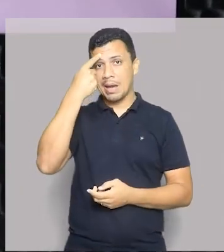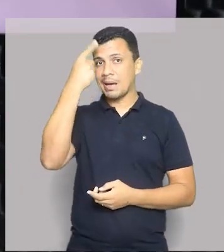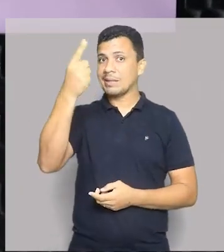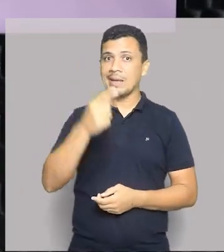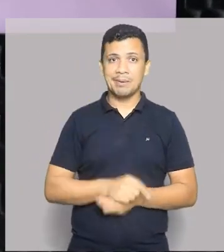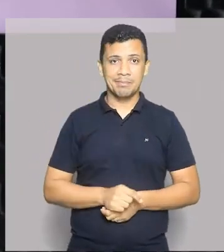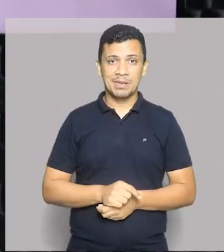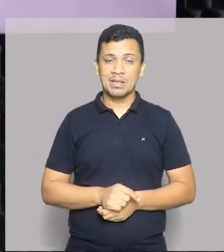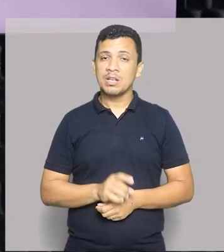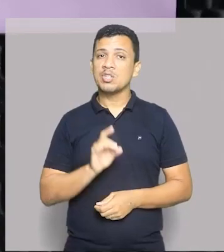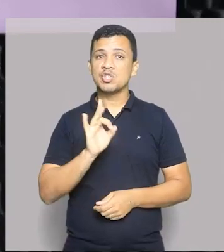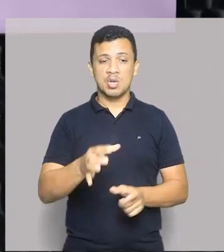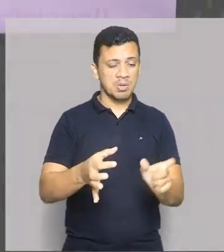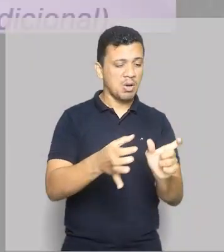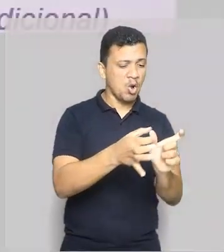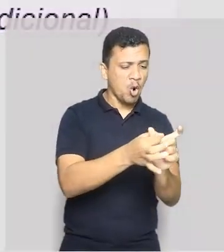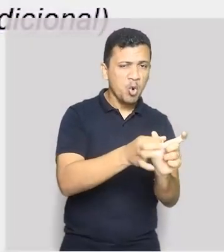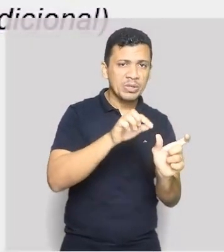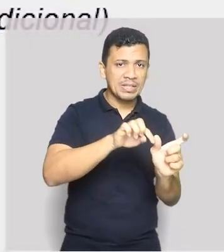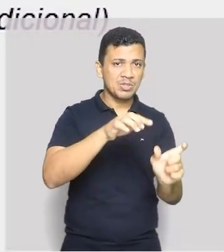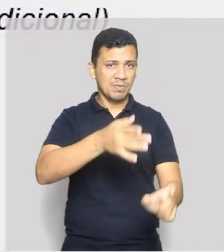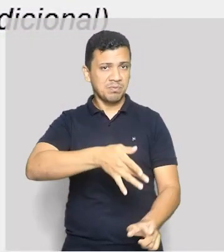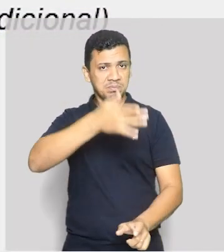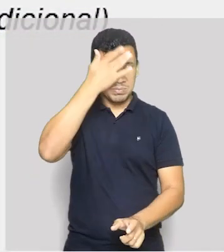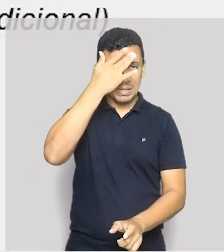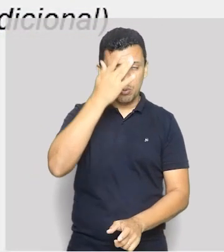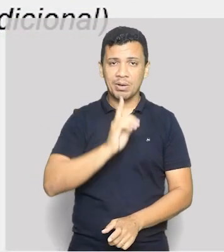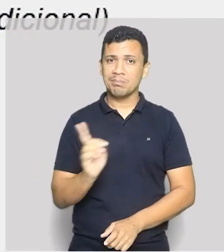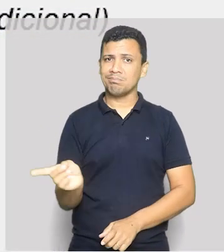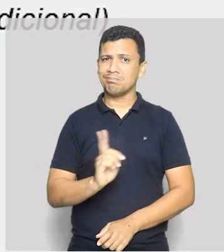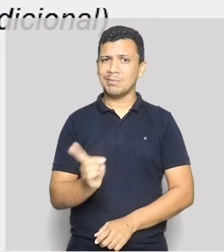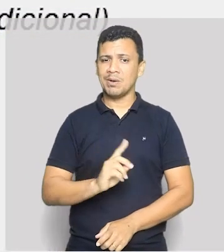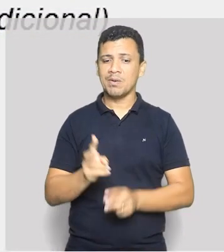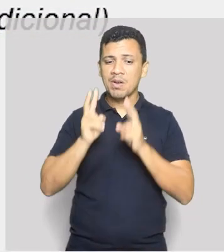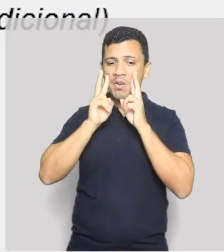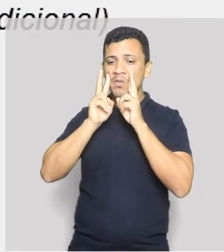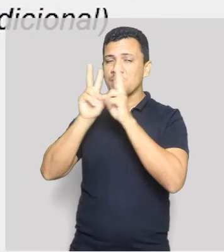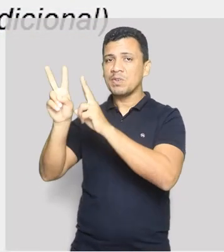meramente decorar os conectivos. Observe esses 3 exemplos, esses